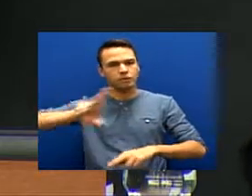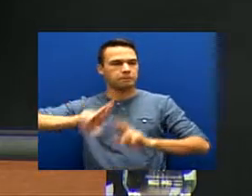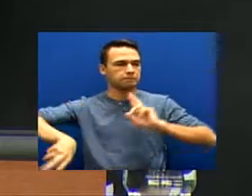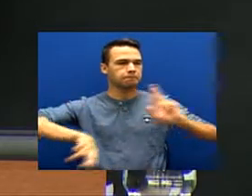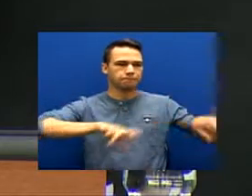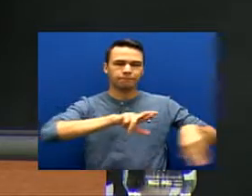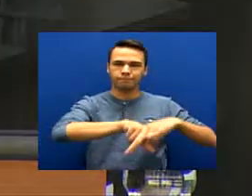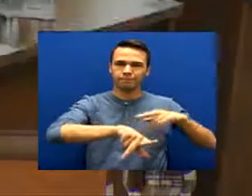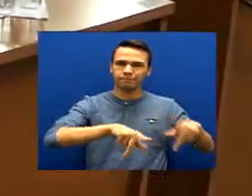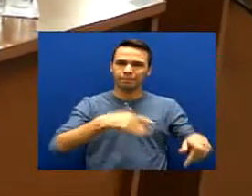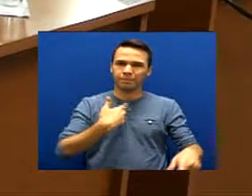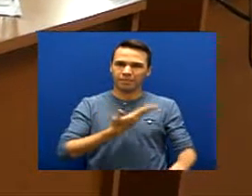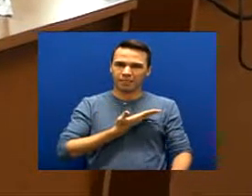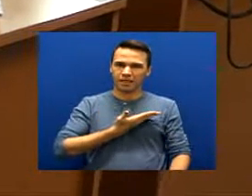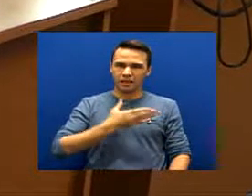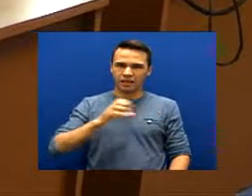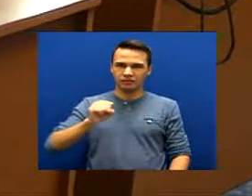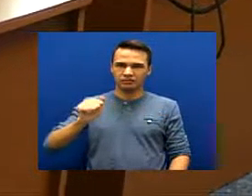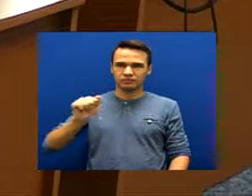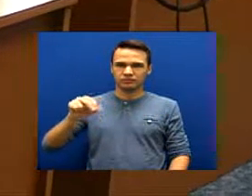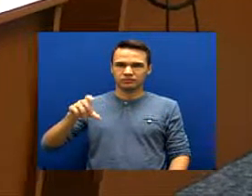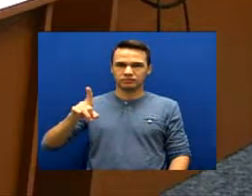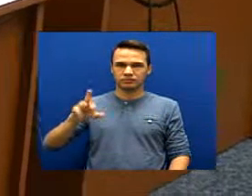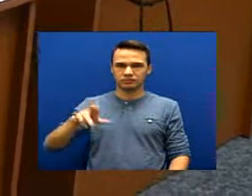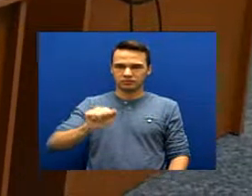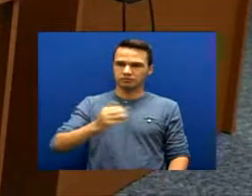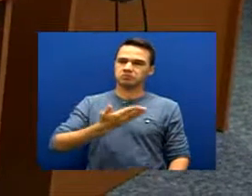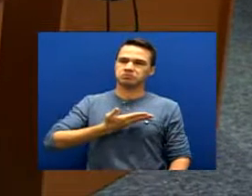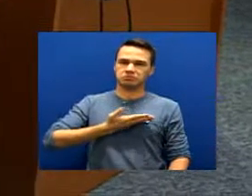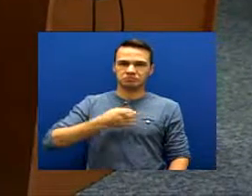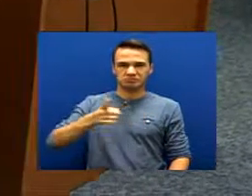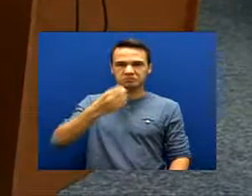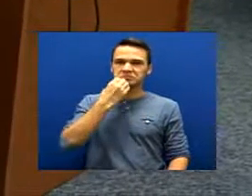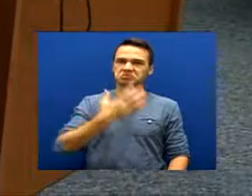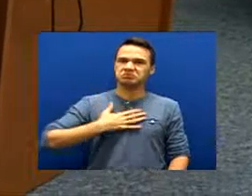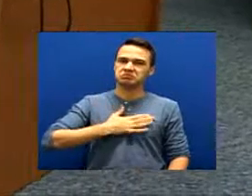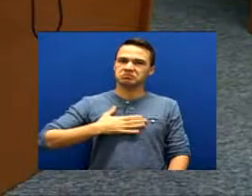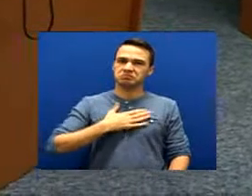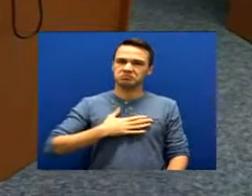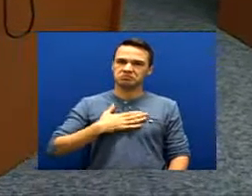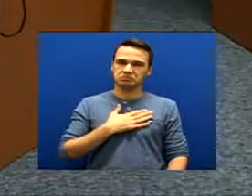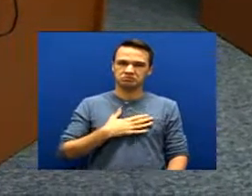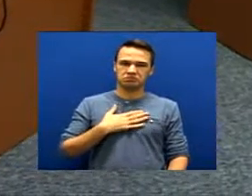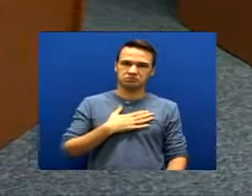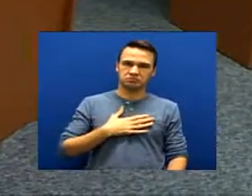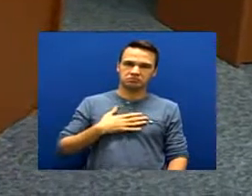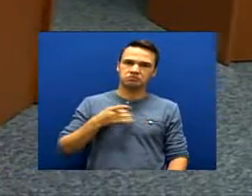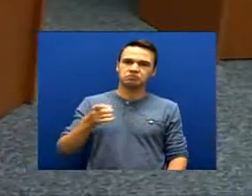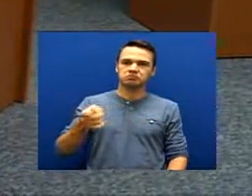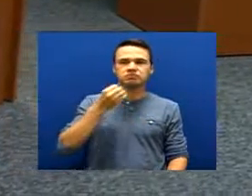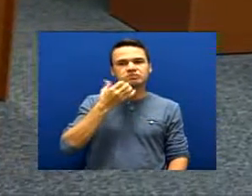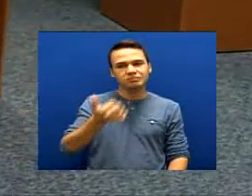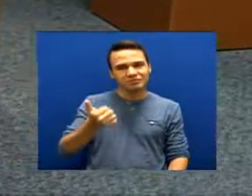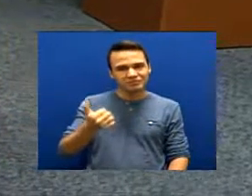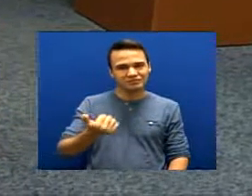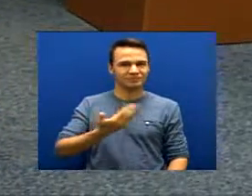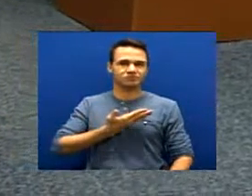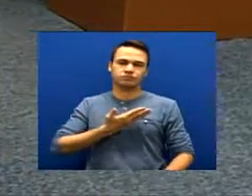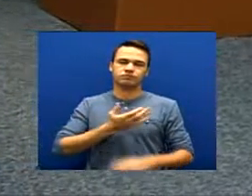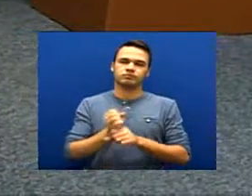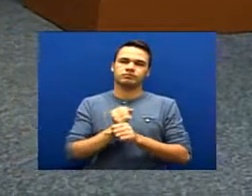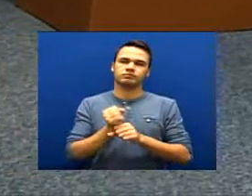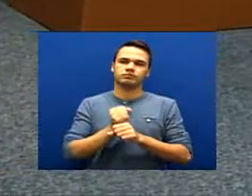já tem uma experiência, eu fiquei admirado. Você começou no ministério, quanto? Tinha 13 anos, 12 anos, porque...